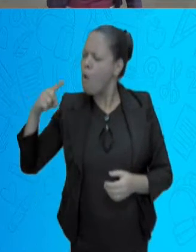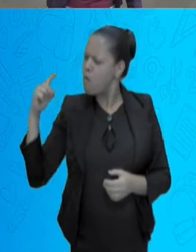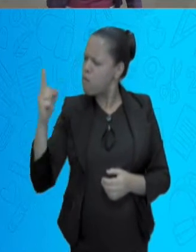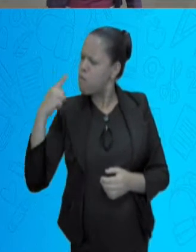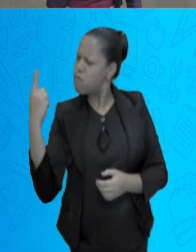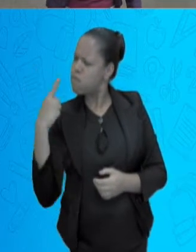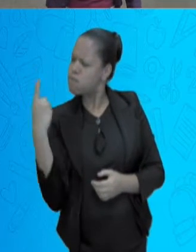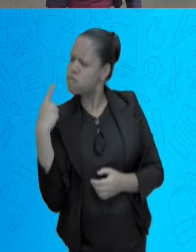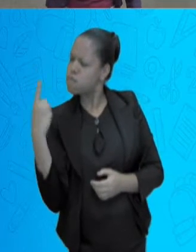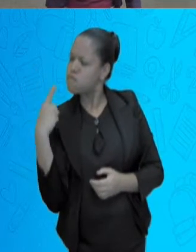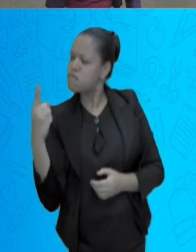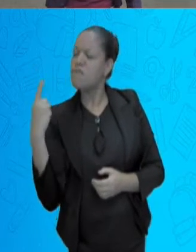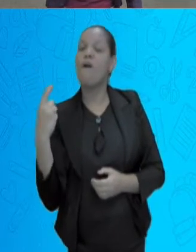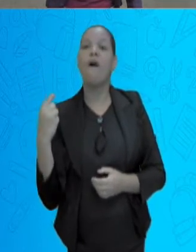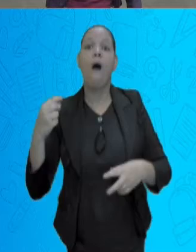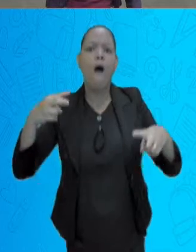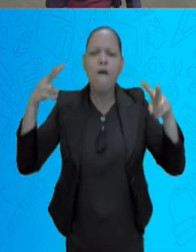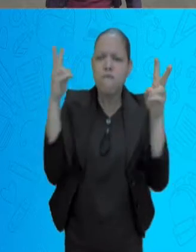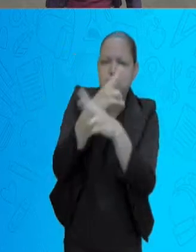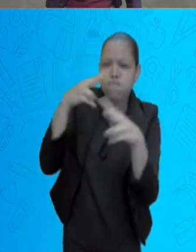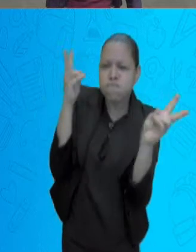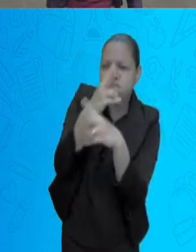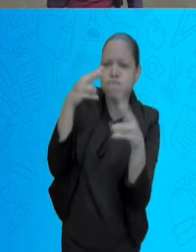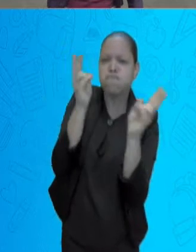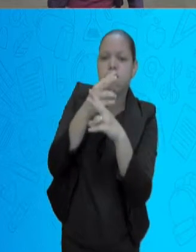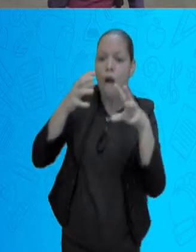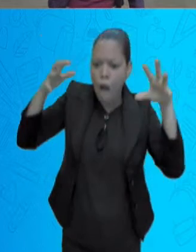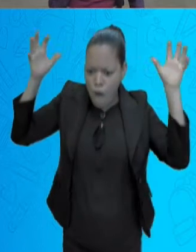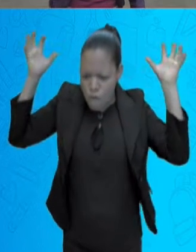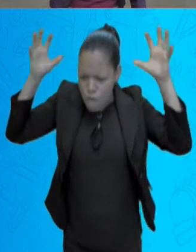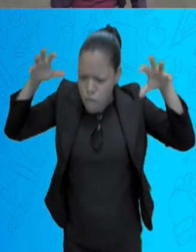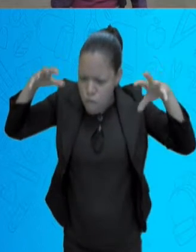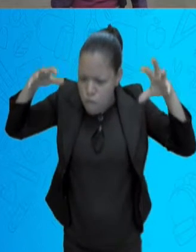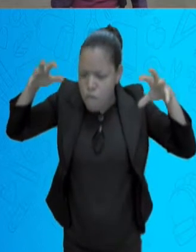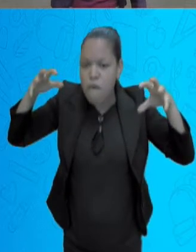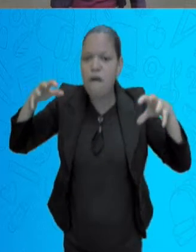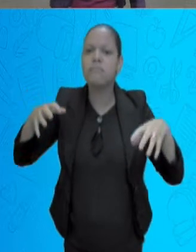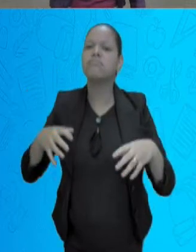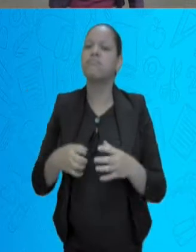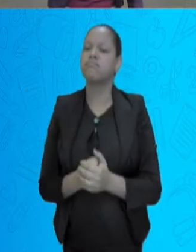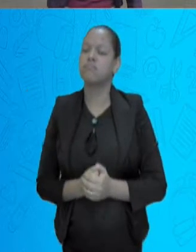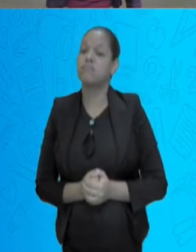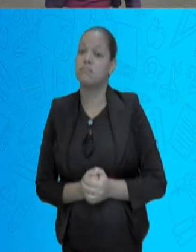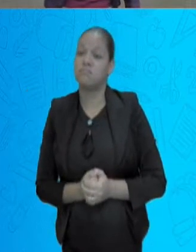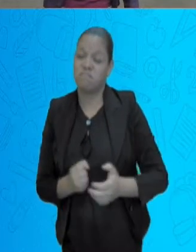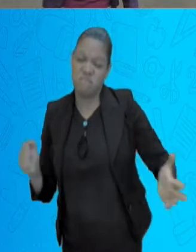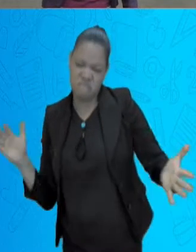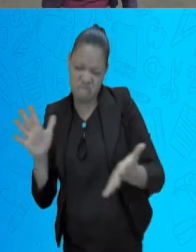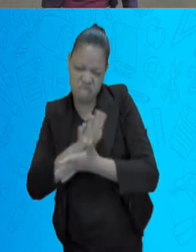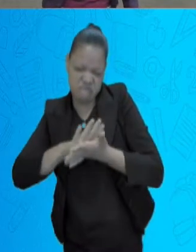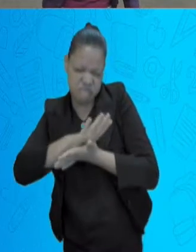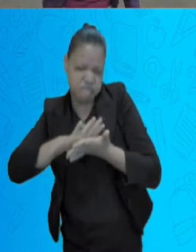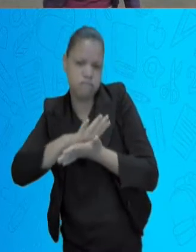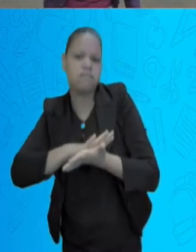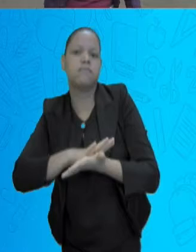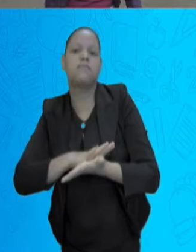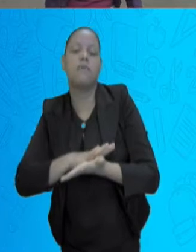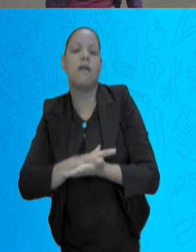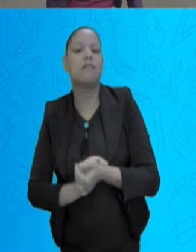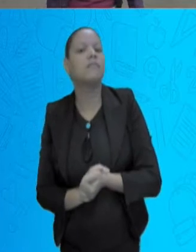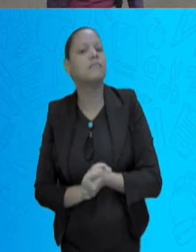de fortes chuvas, de destruição. Se você estiver concordando comigo